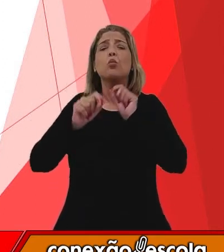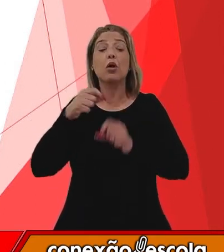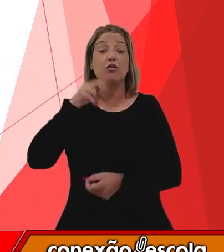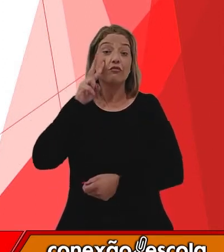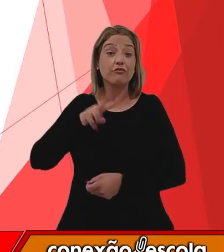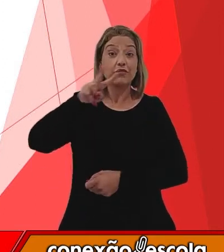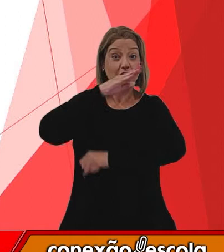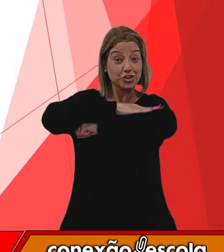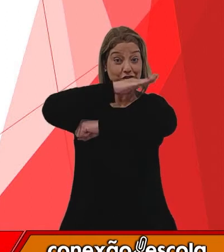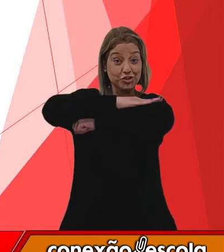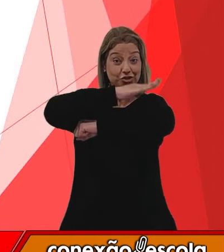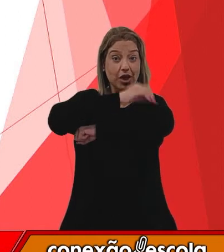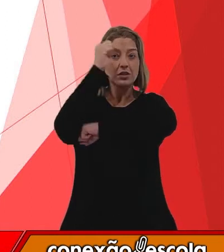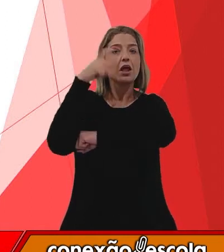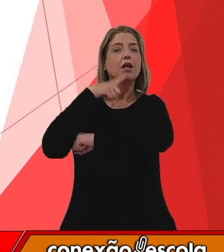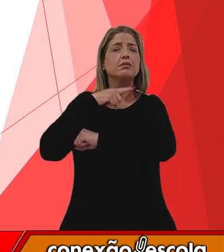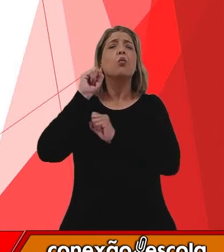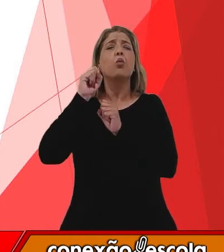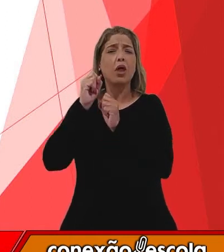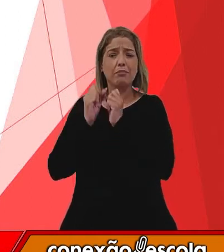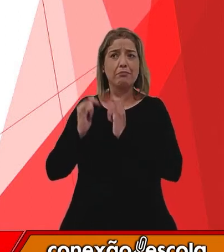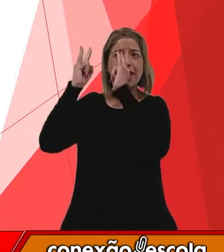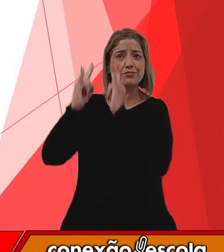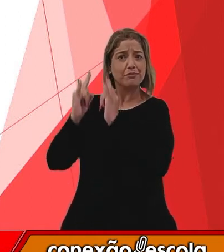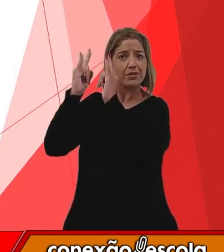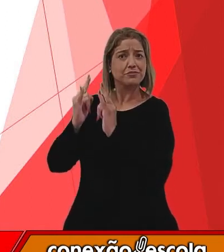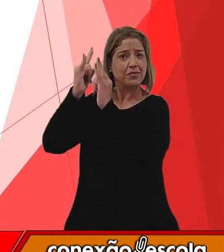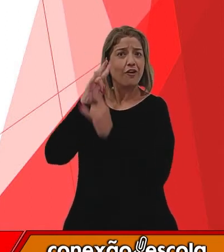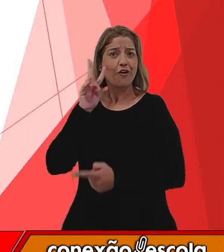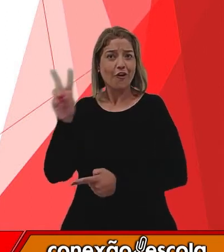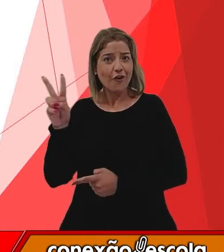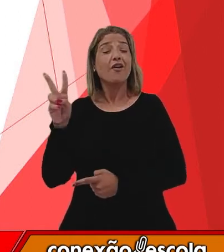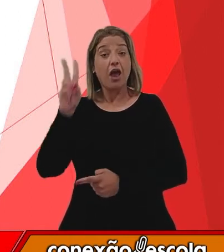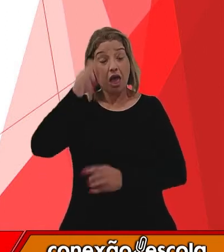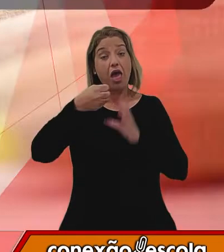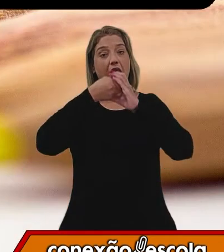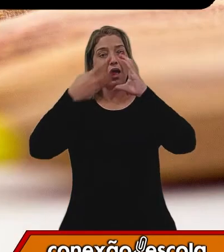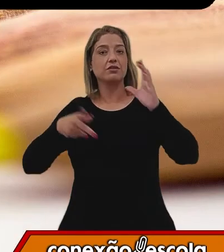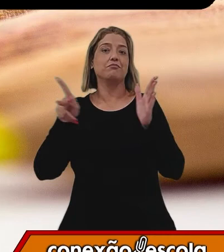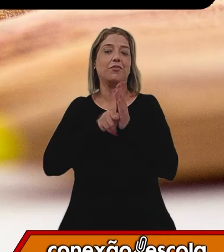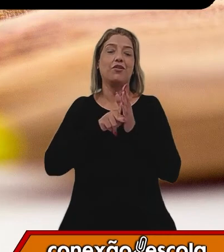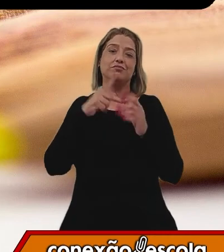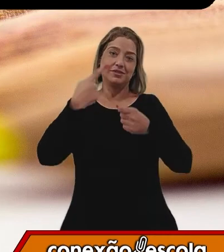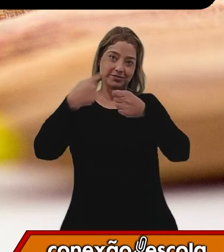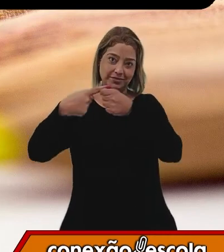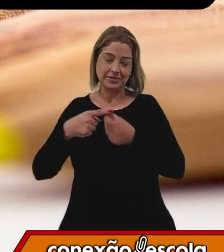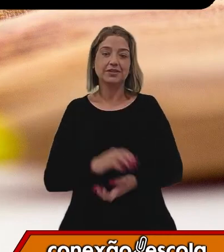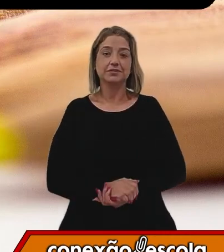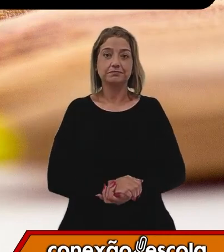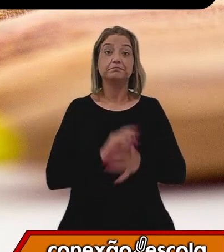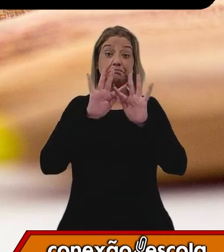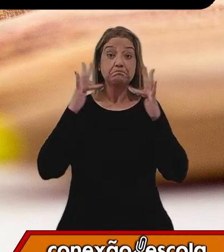pela janela e percebi ali um aglomerado de prédios. E essa é uma característica importante da cidade. As famílias,